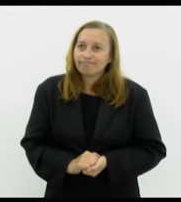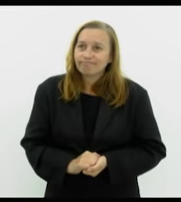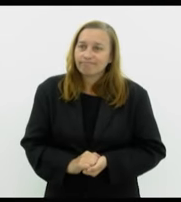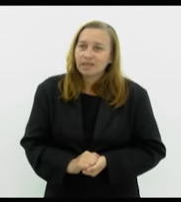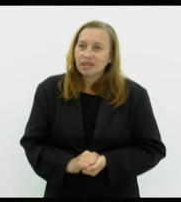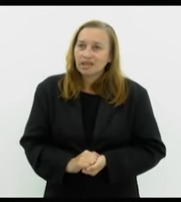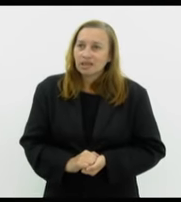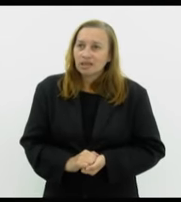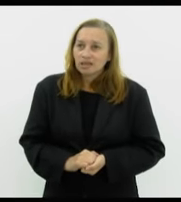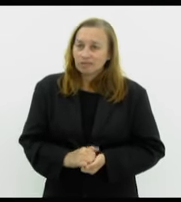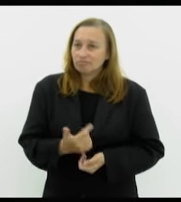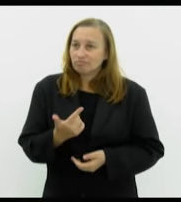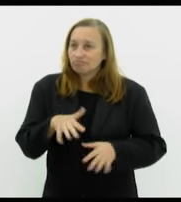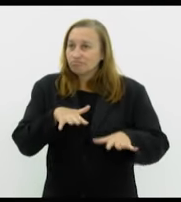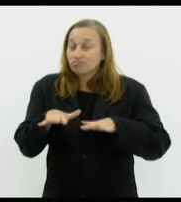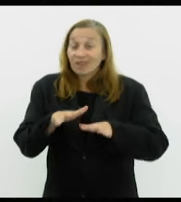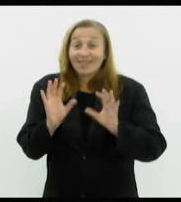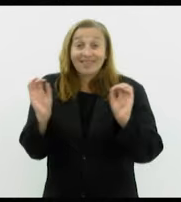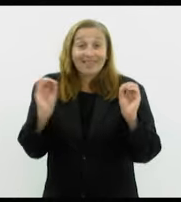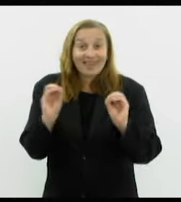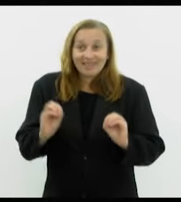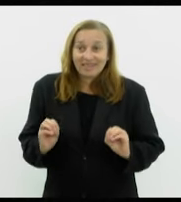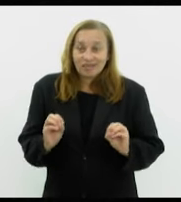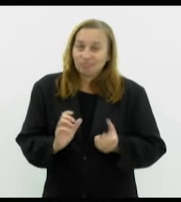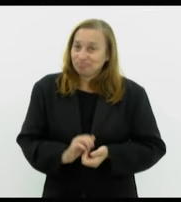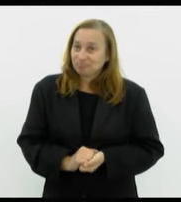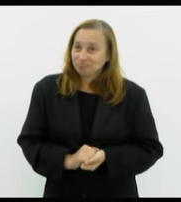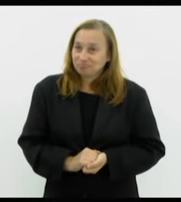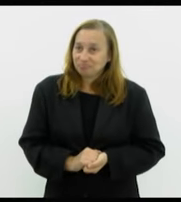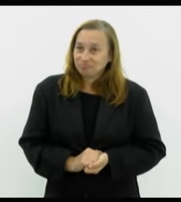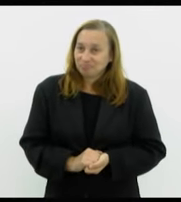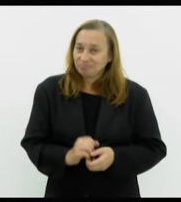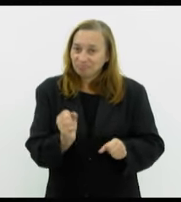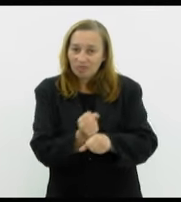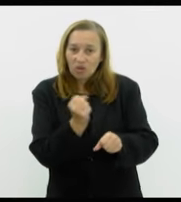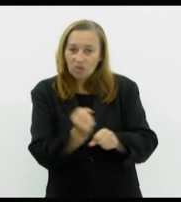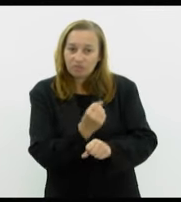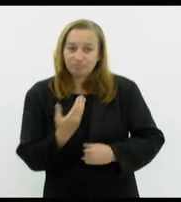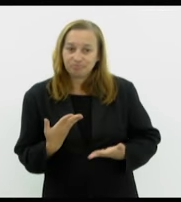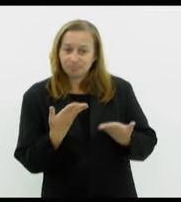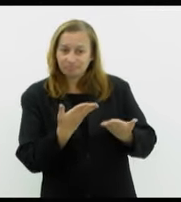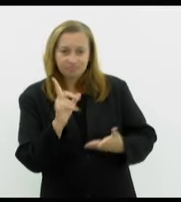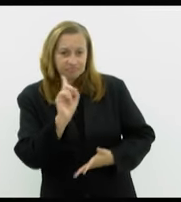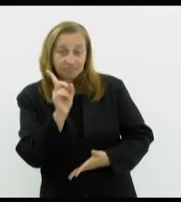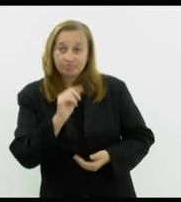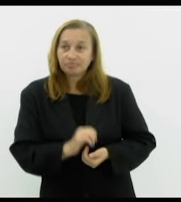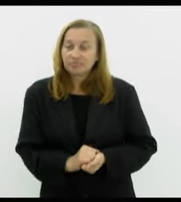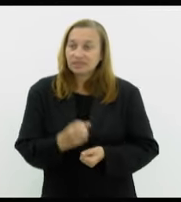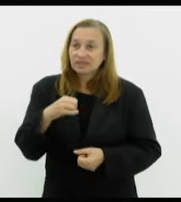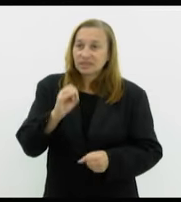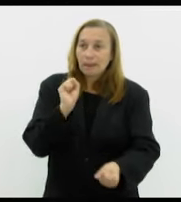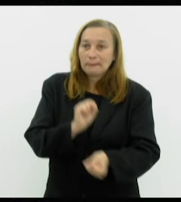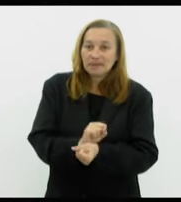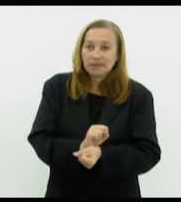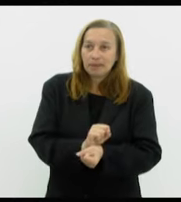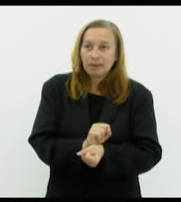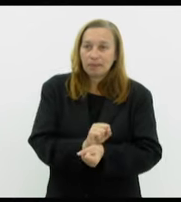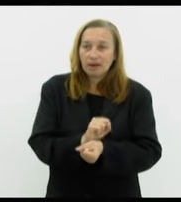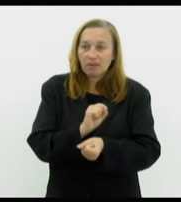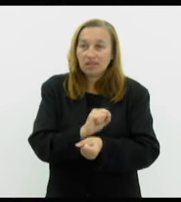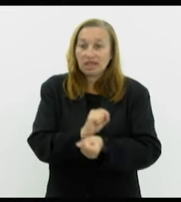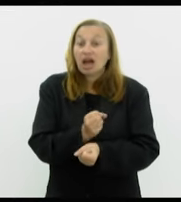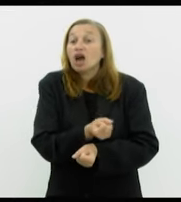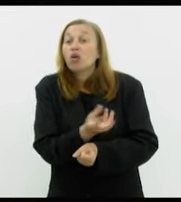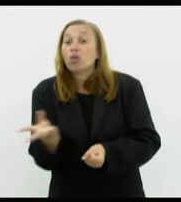há mobilidade naquela obra. Se alguém parar para esperar quantos